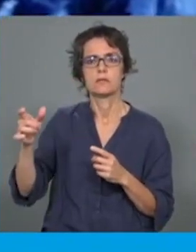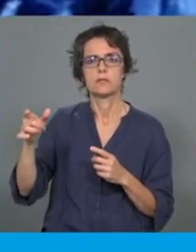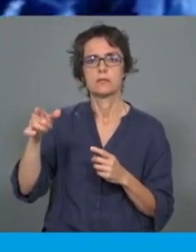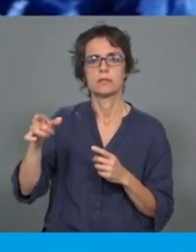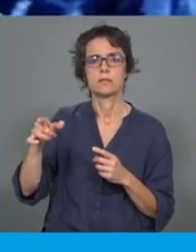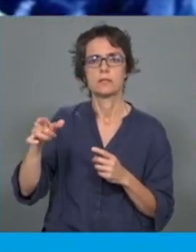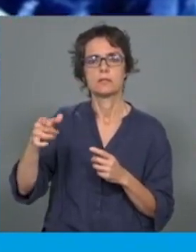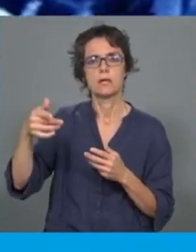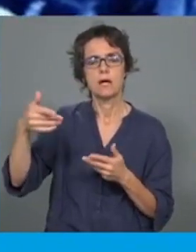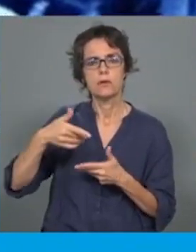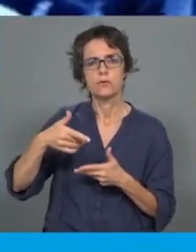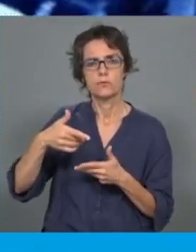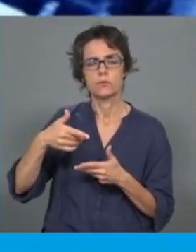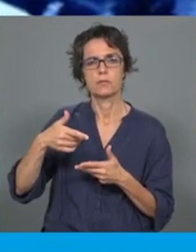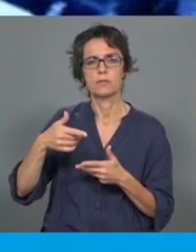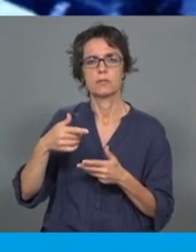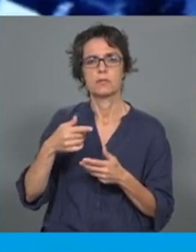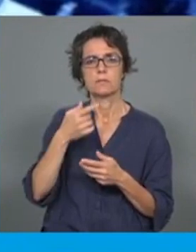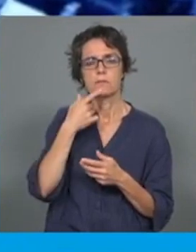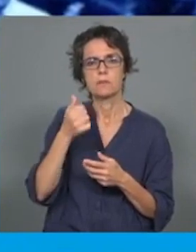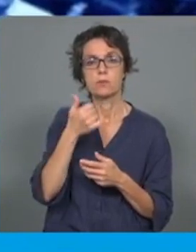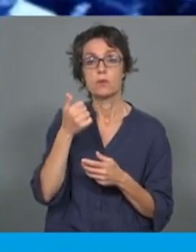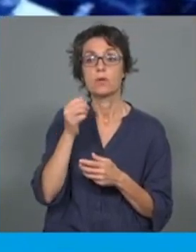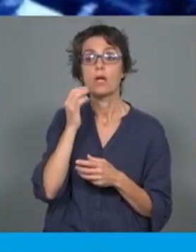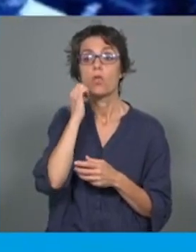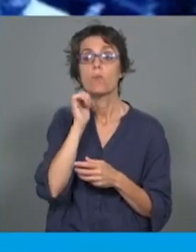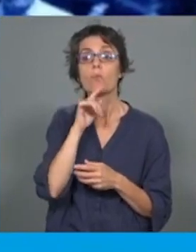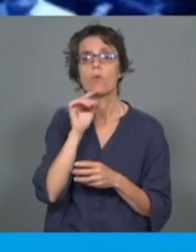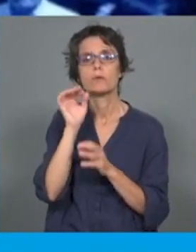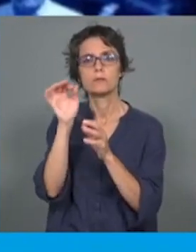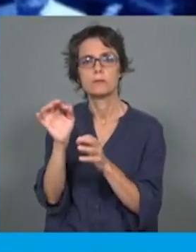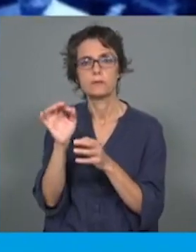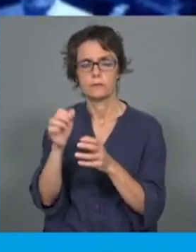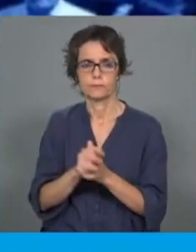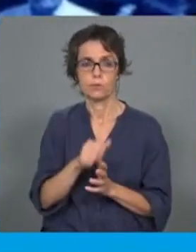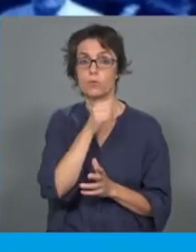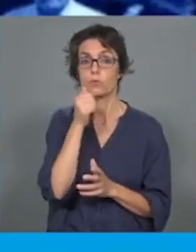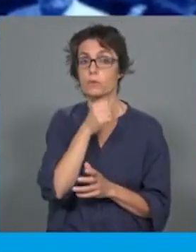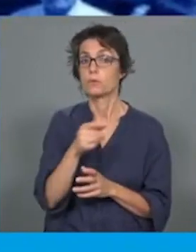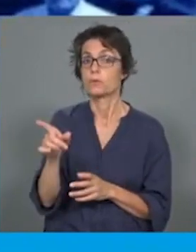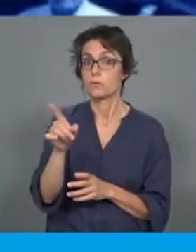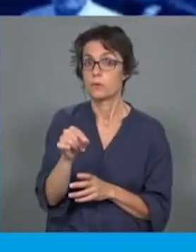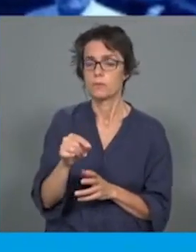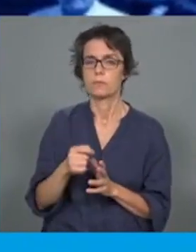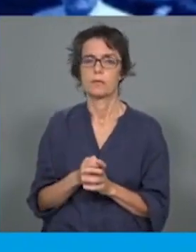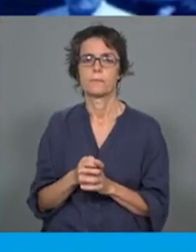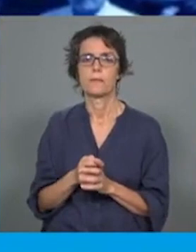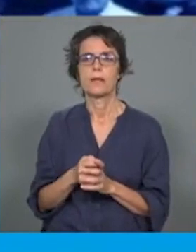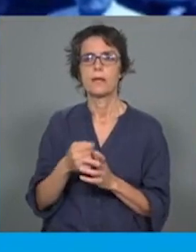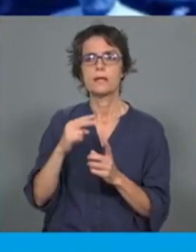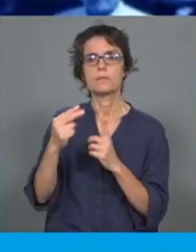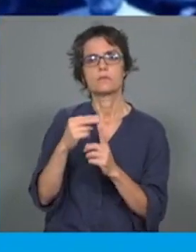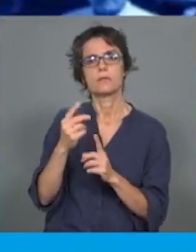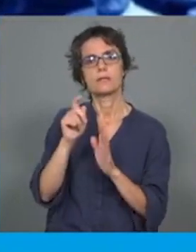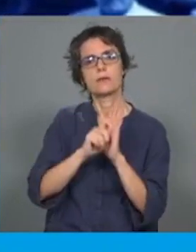a dor pode ser tratada, o sofrimento ou a dor pessoal também, e este olhar ético pretende, para